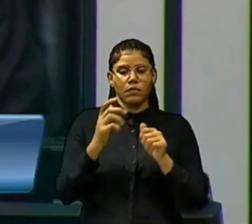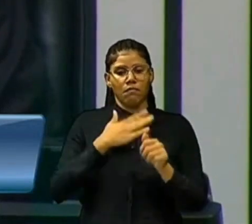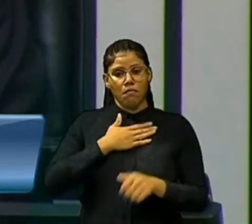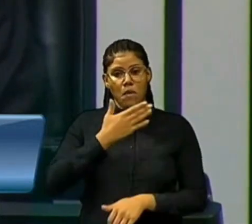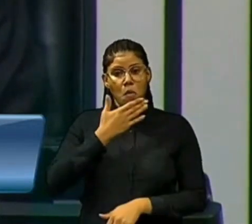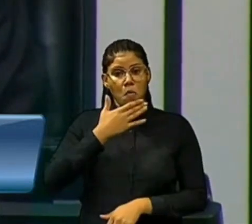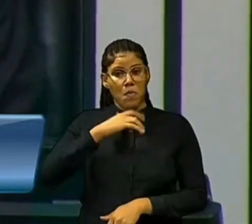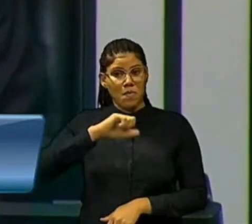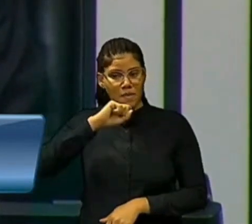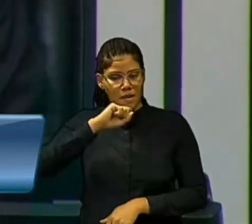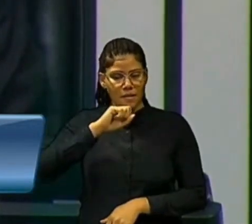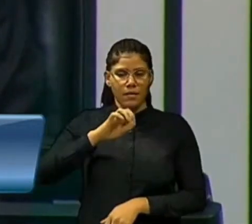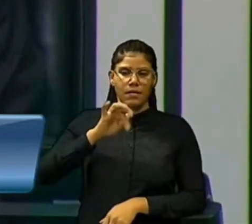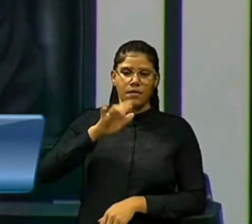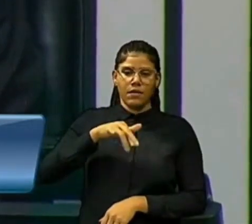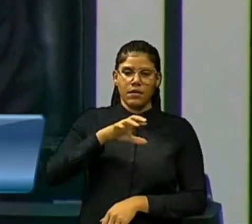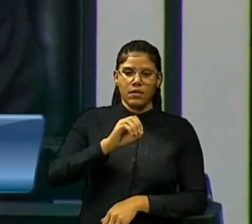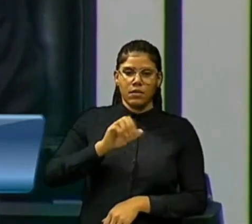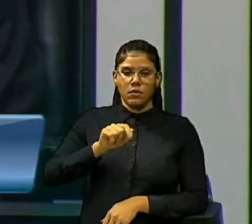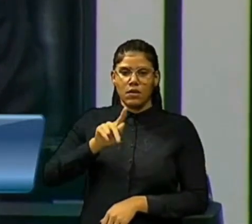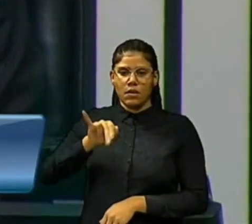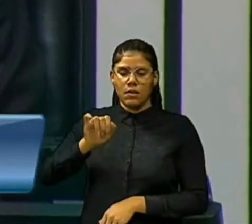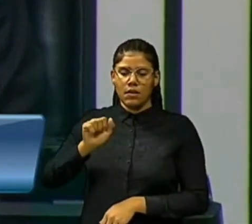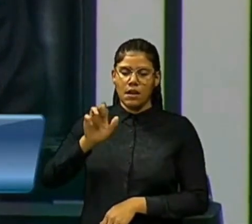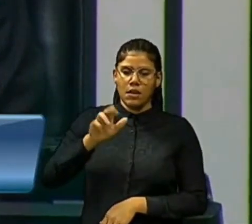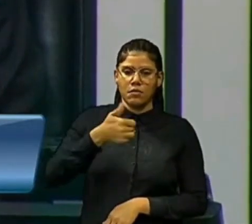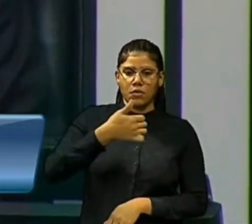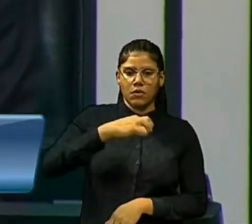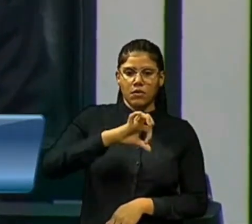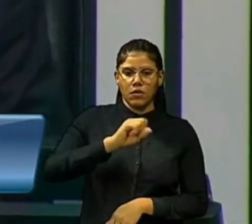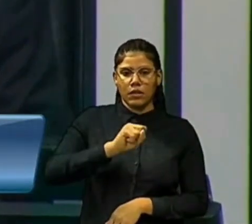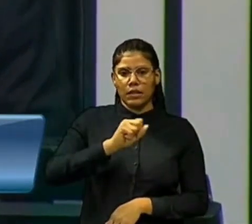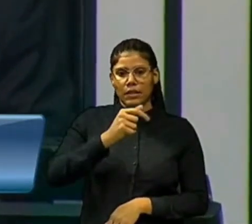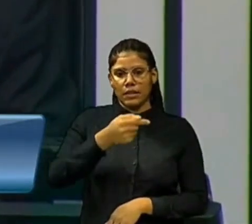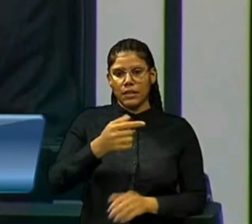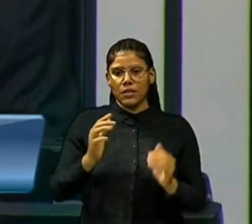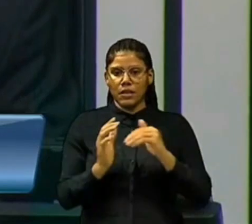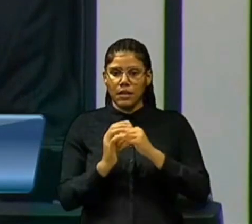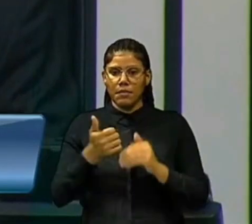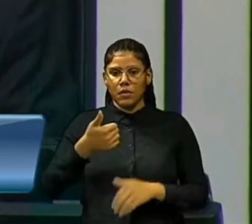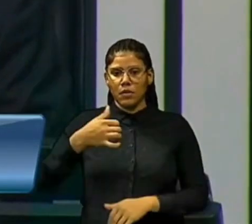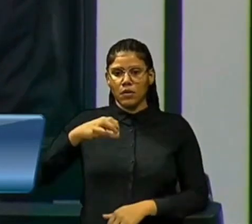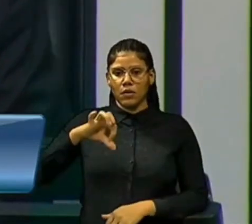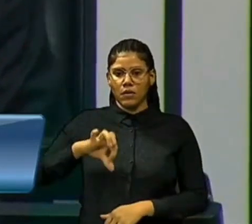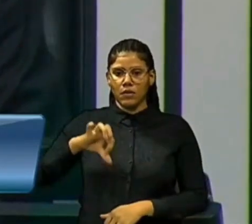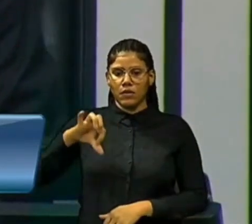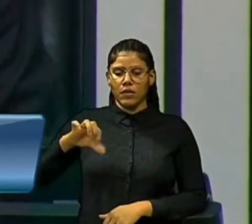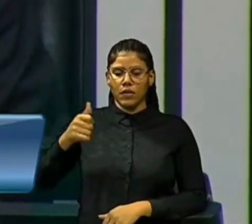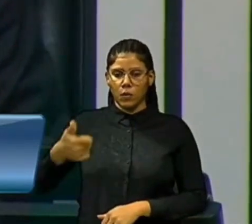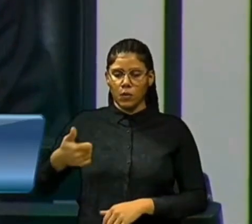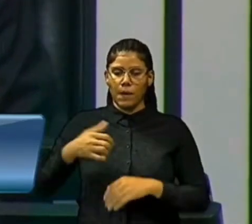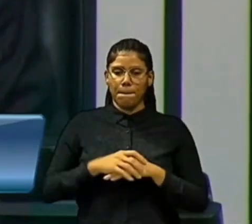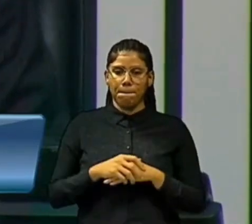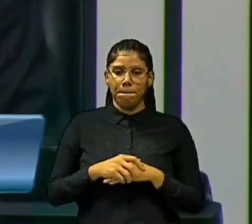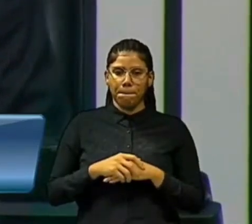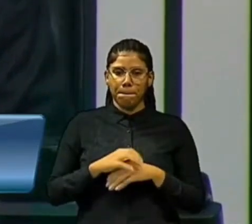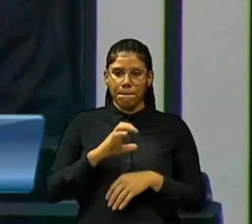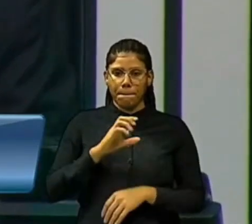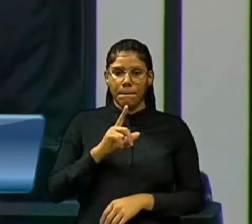Aguiar, também de 87 até 91, e por coincidência, meu amigo Cláudio